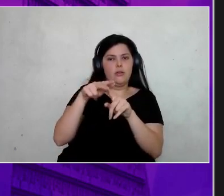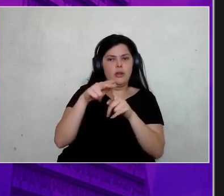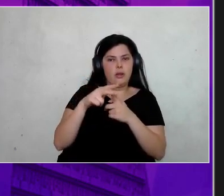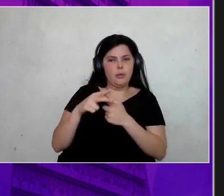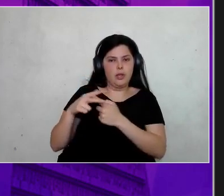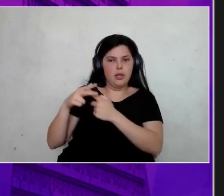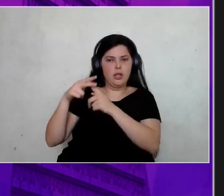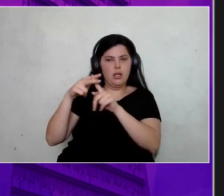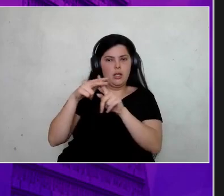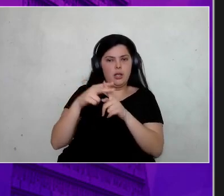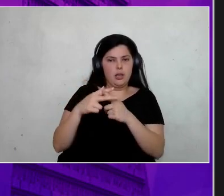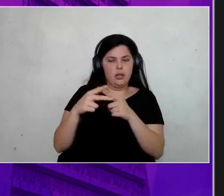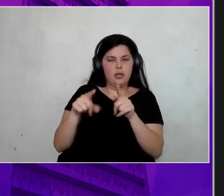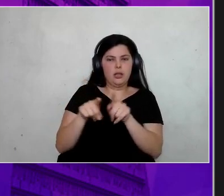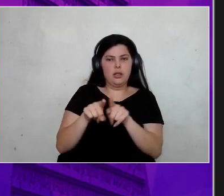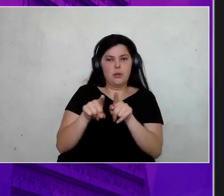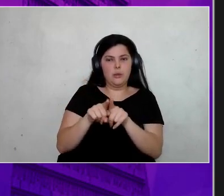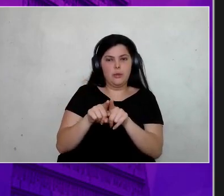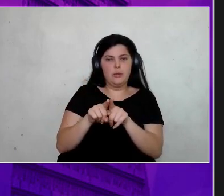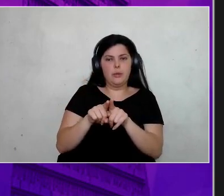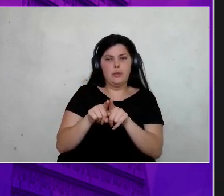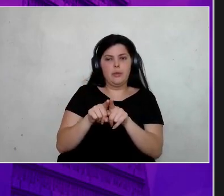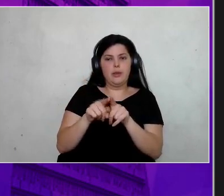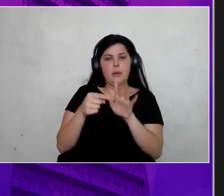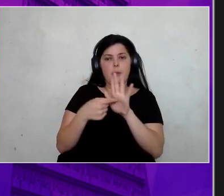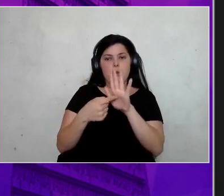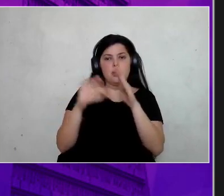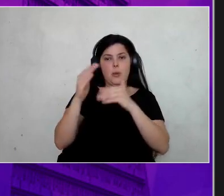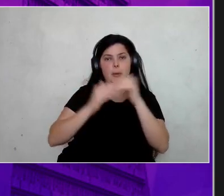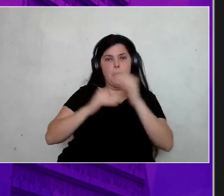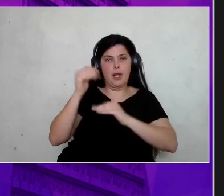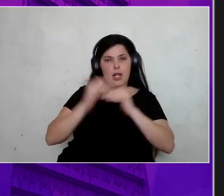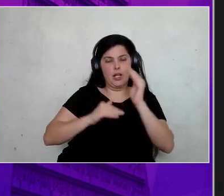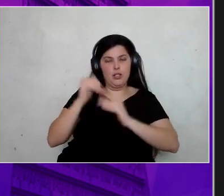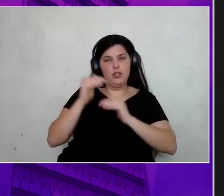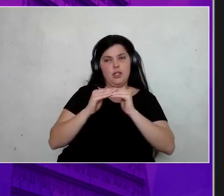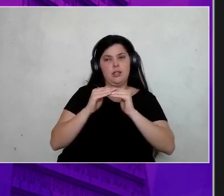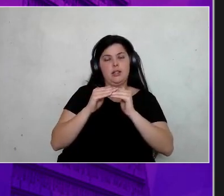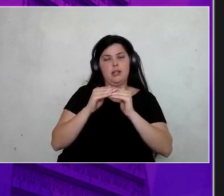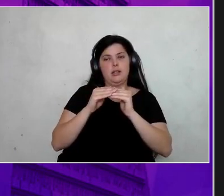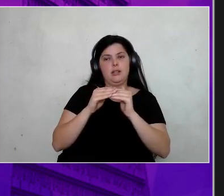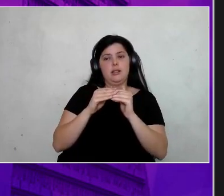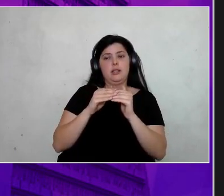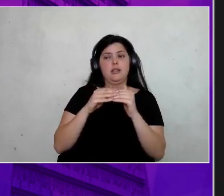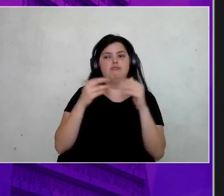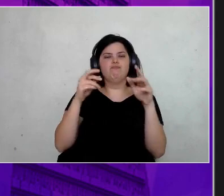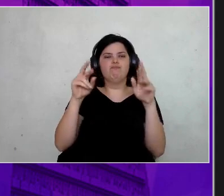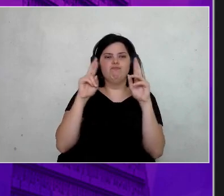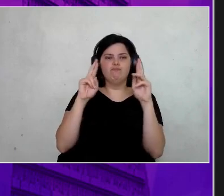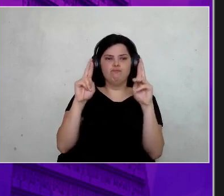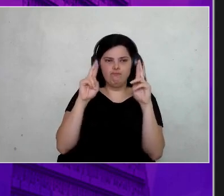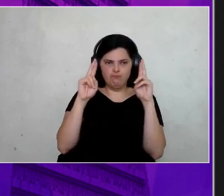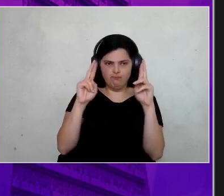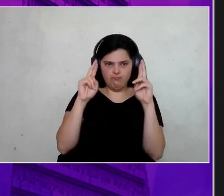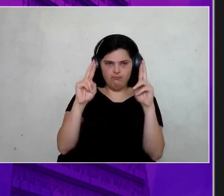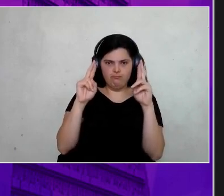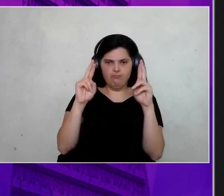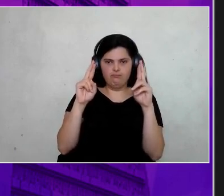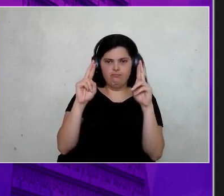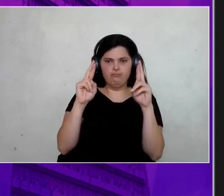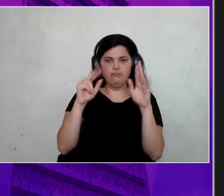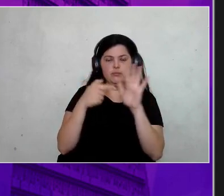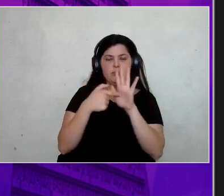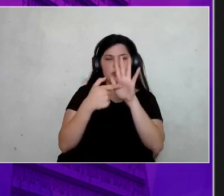trazer um pouquinho de demonstração na prática aqui para vocês. Então, se tudo der certo, a demonstração